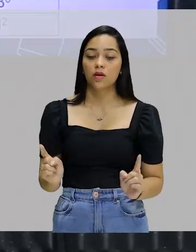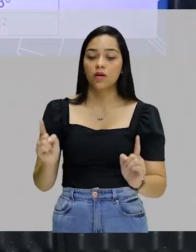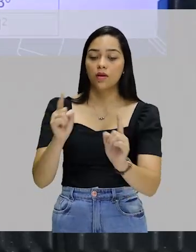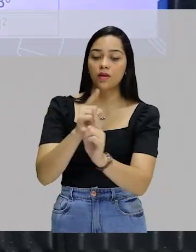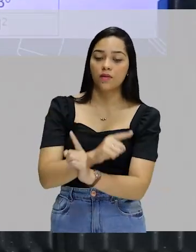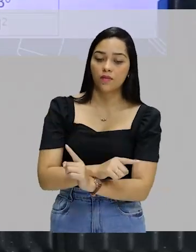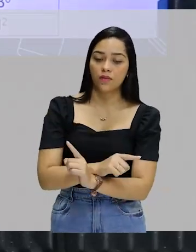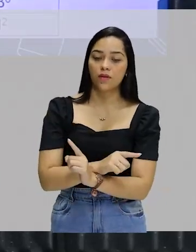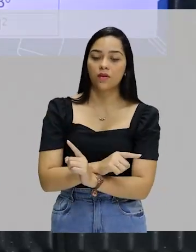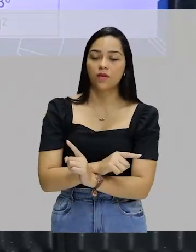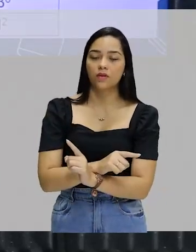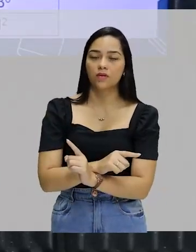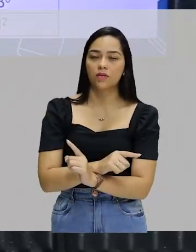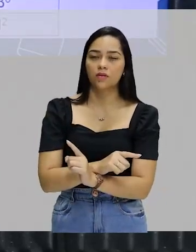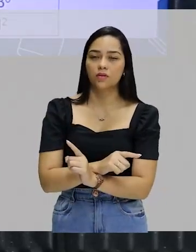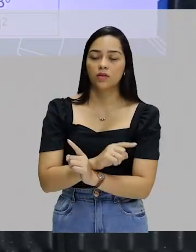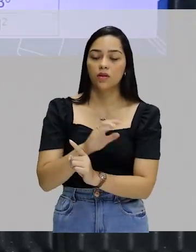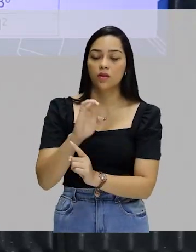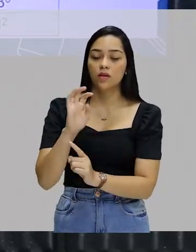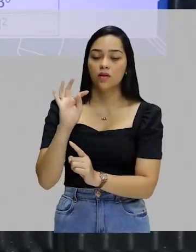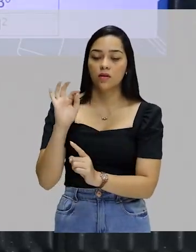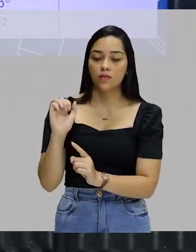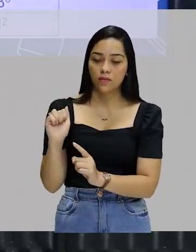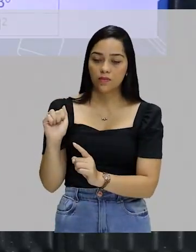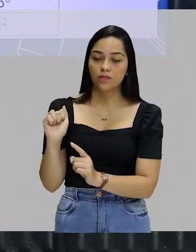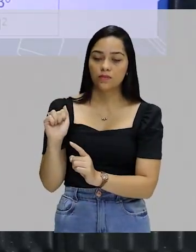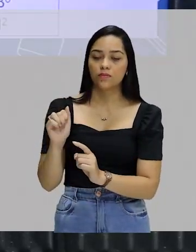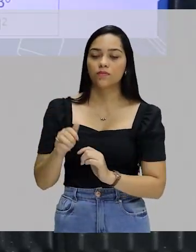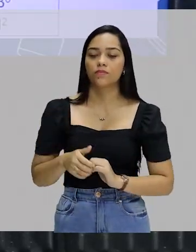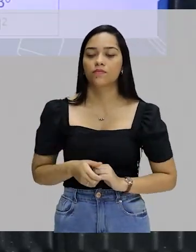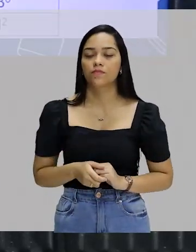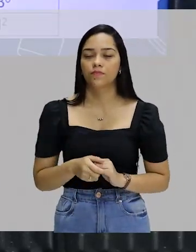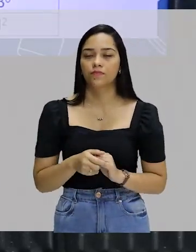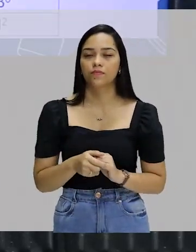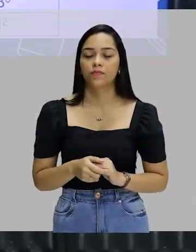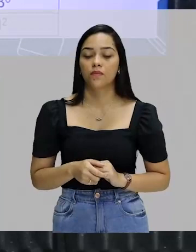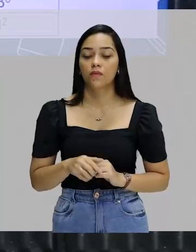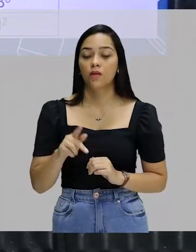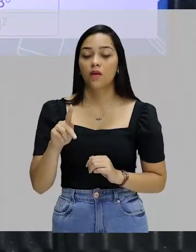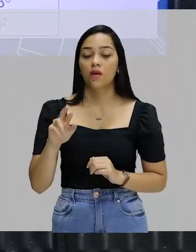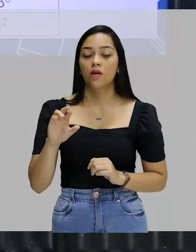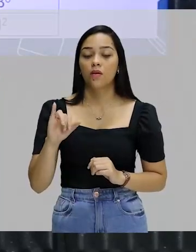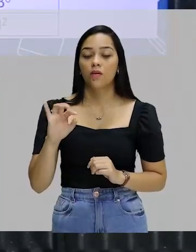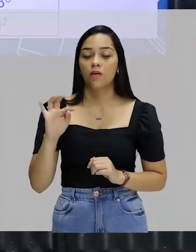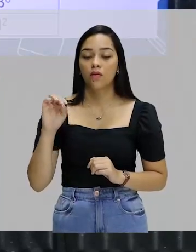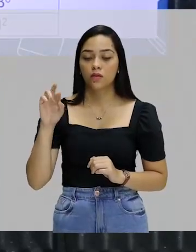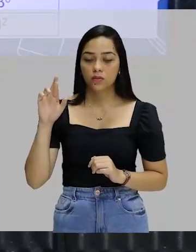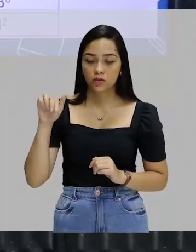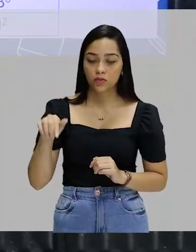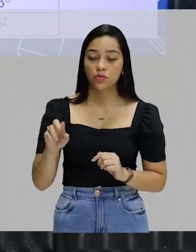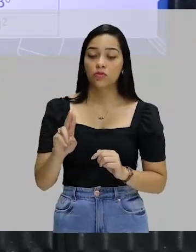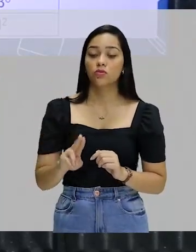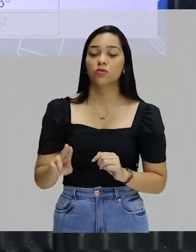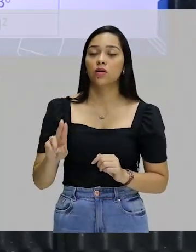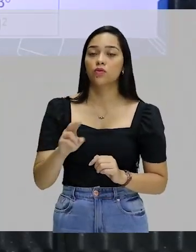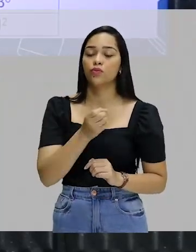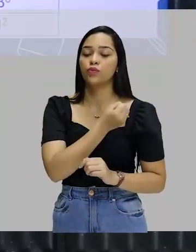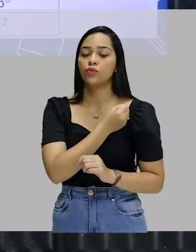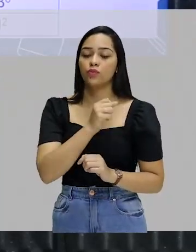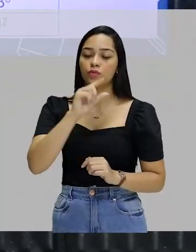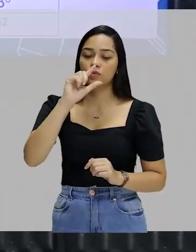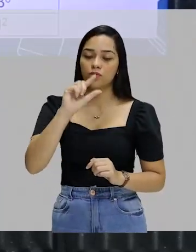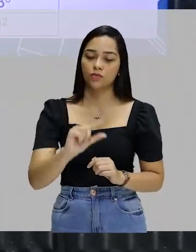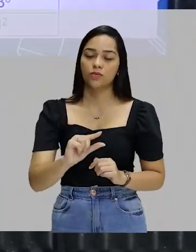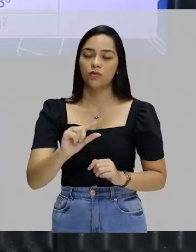inversa da partícula beta, certo? Quando o pósitron é utilizado, o número atômico